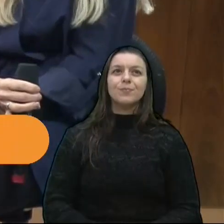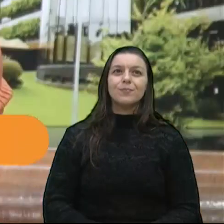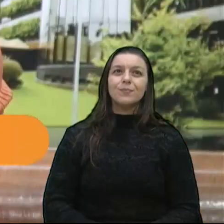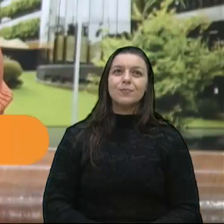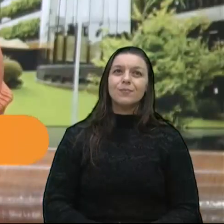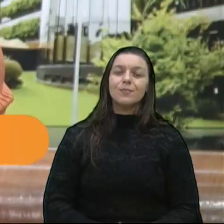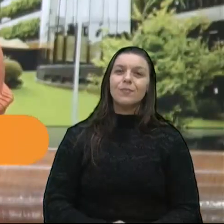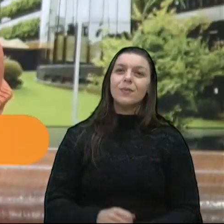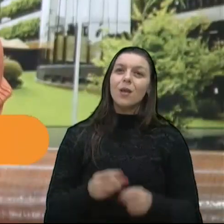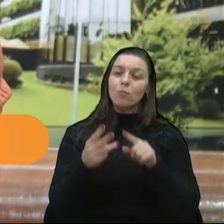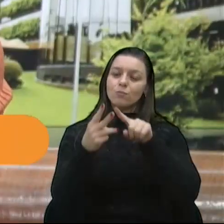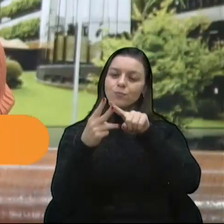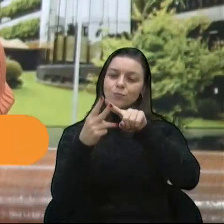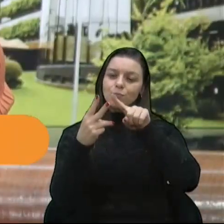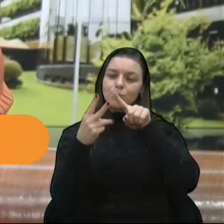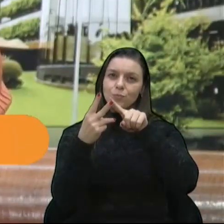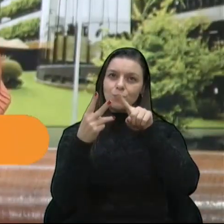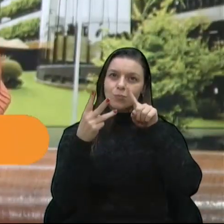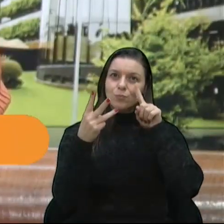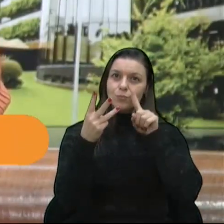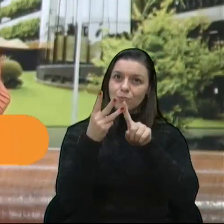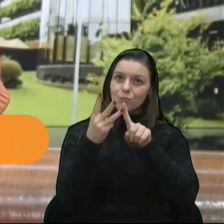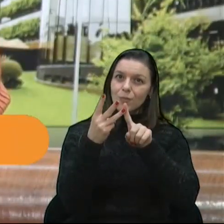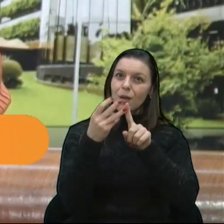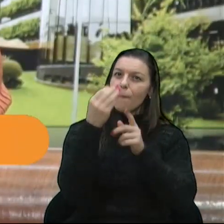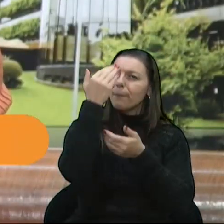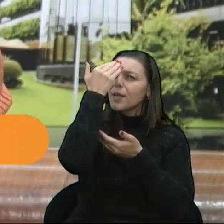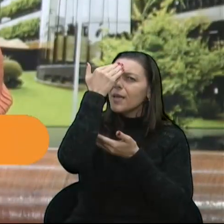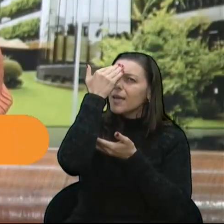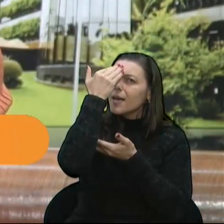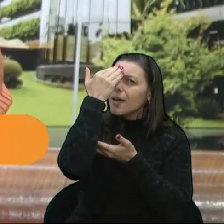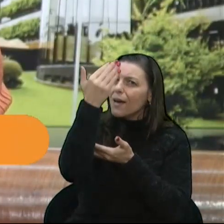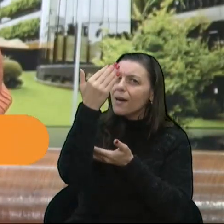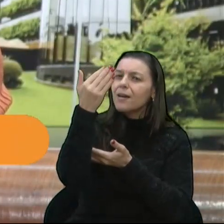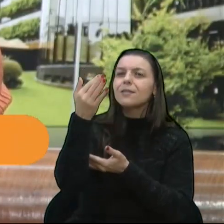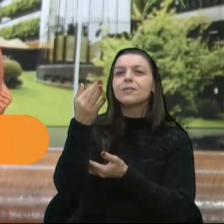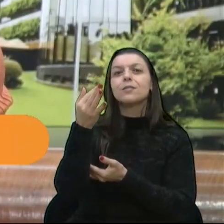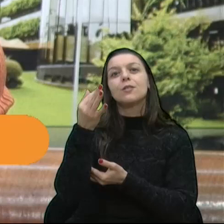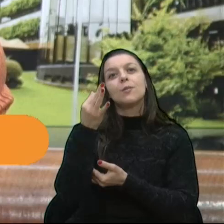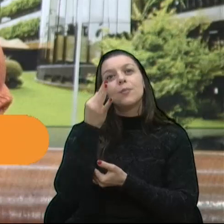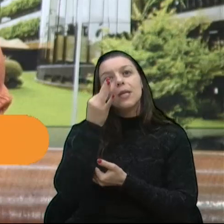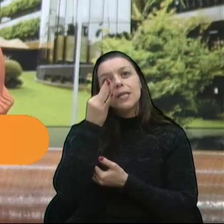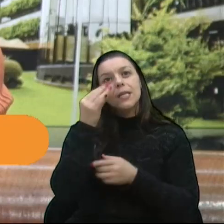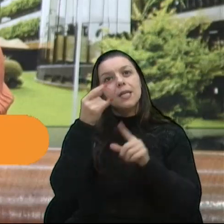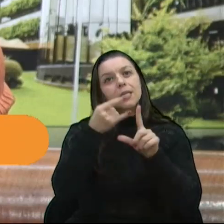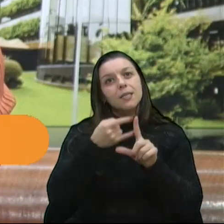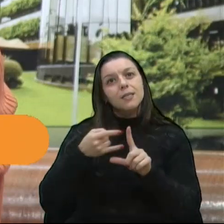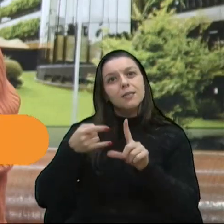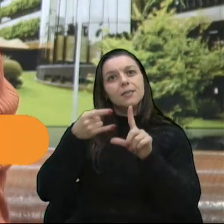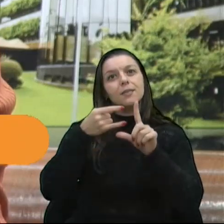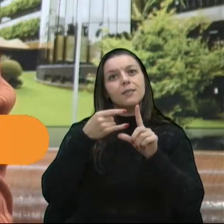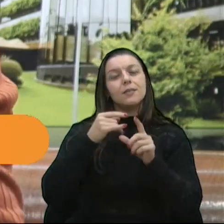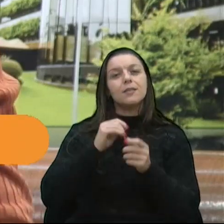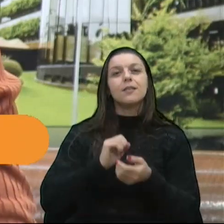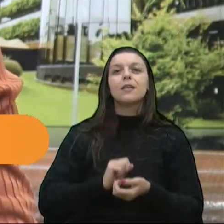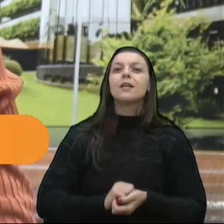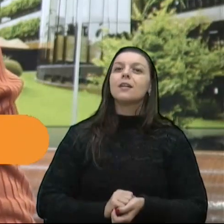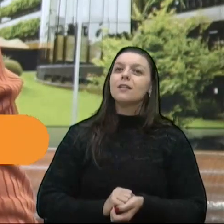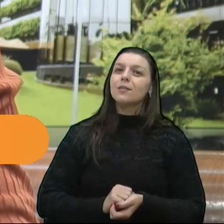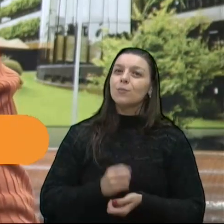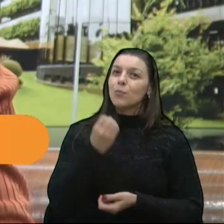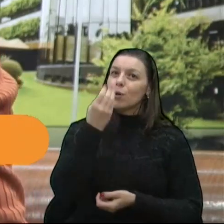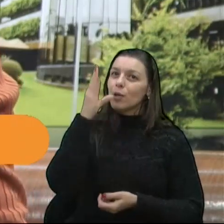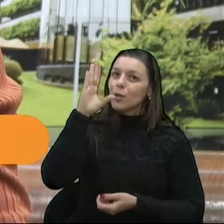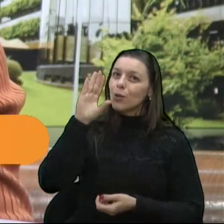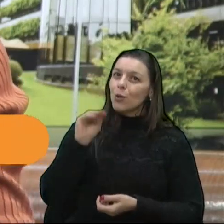Alexandre, Tássia, Felipe, muito, muito, muito obrigada pela presença de vocês aqui conosco. Uma ótima noite. A gente vai se despedindo